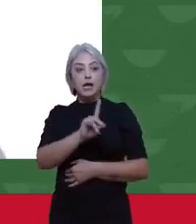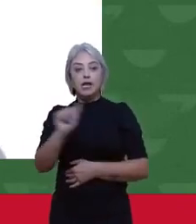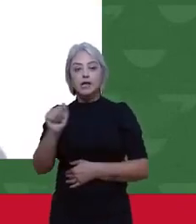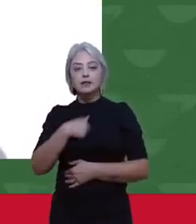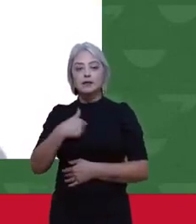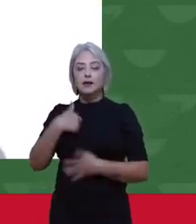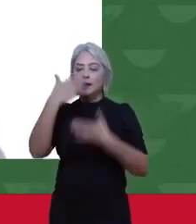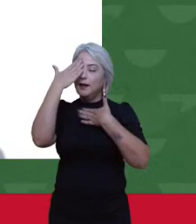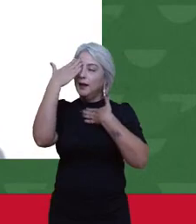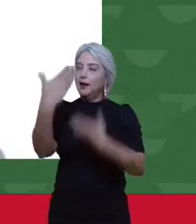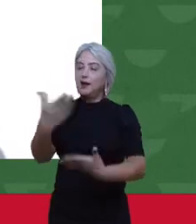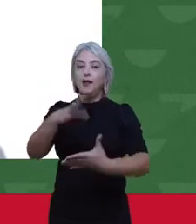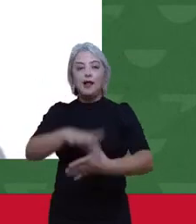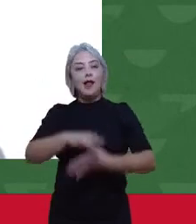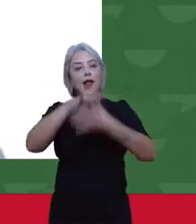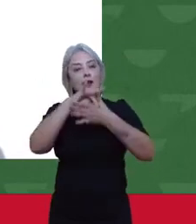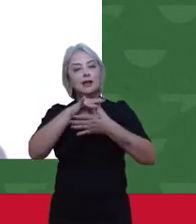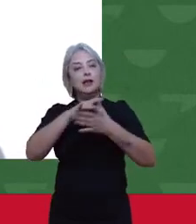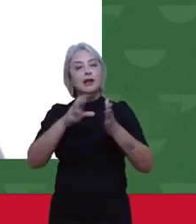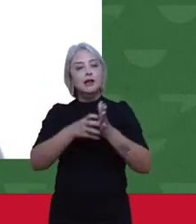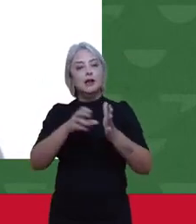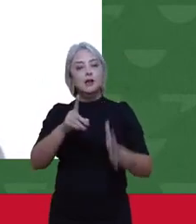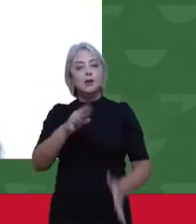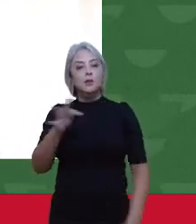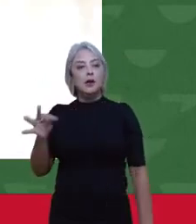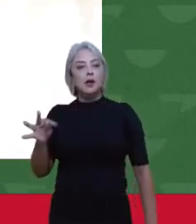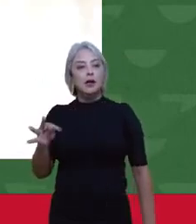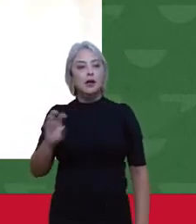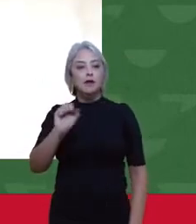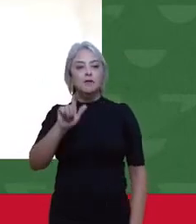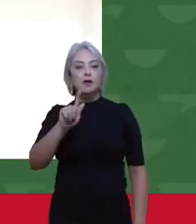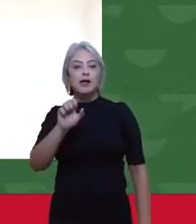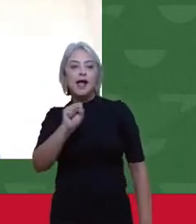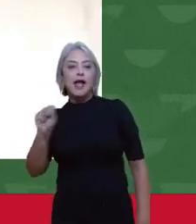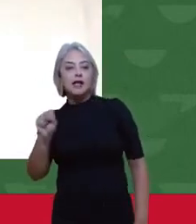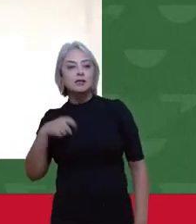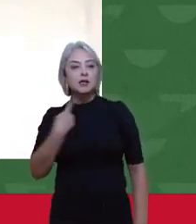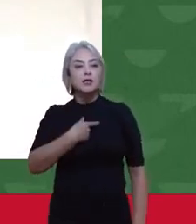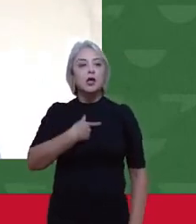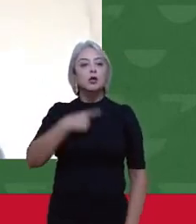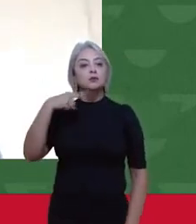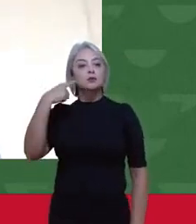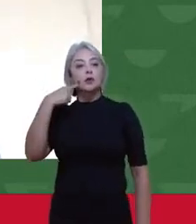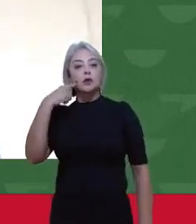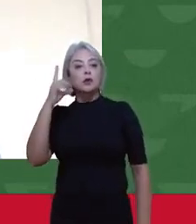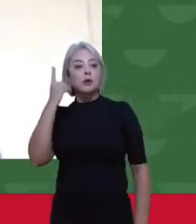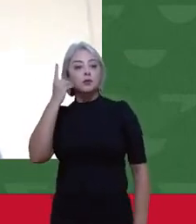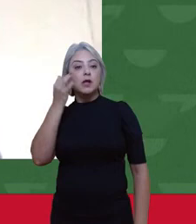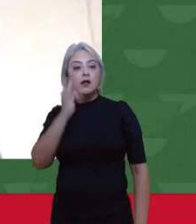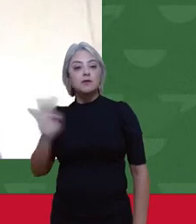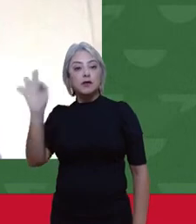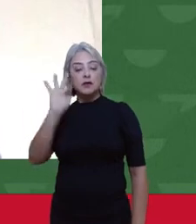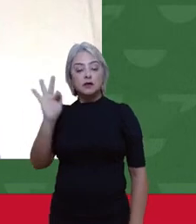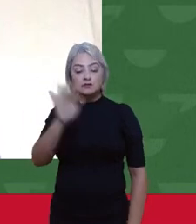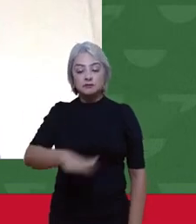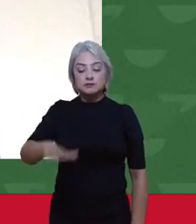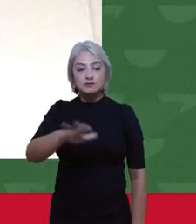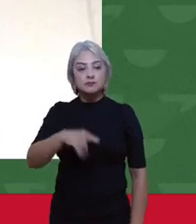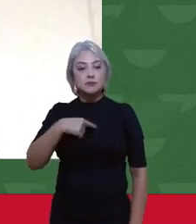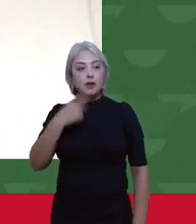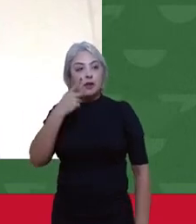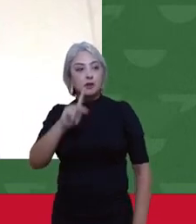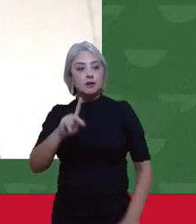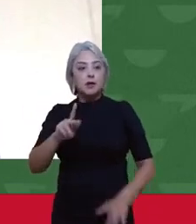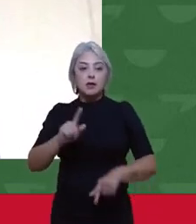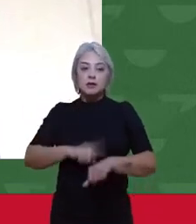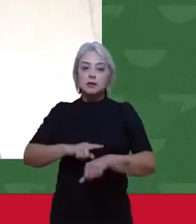Eu quero agradecer muito a liderança do PT, ao Bogás, ao nosso deputado, por esse espaço e por a gente ter